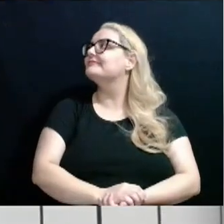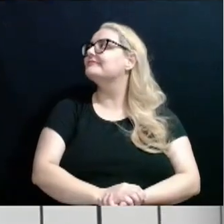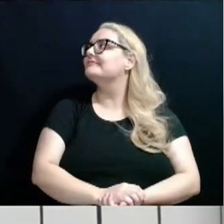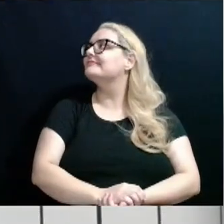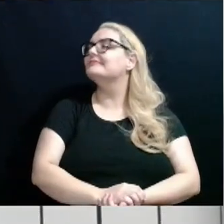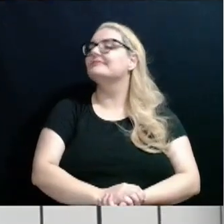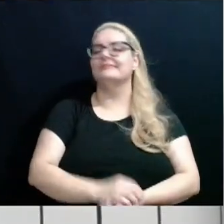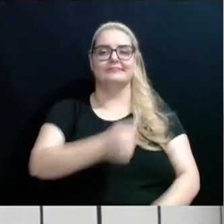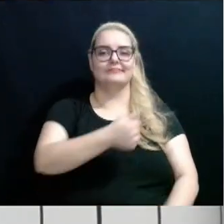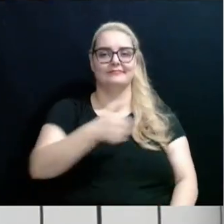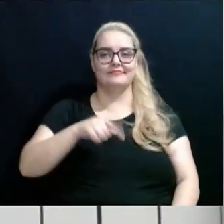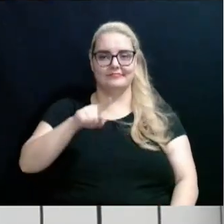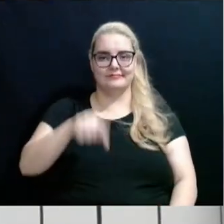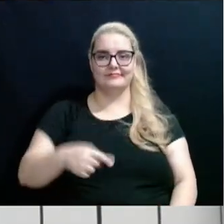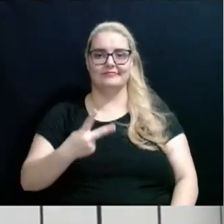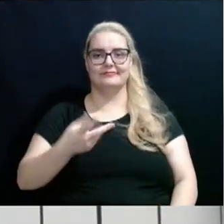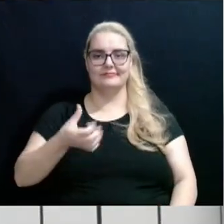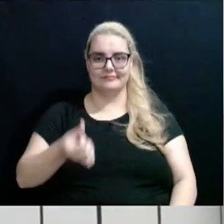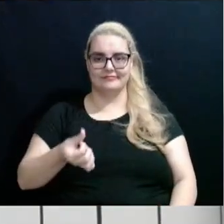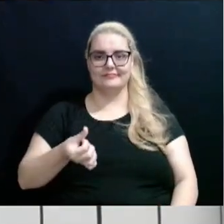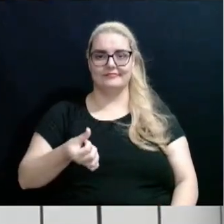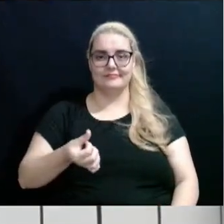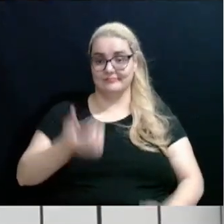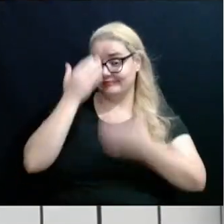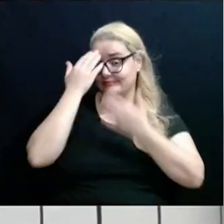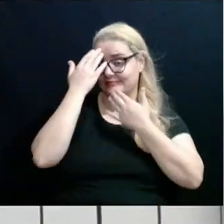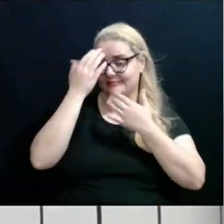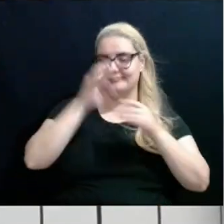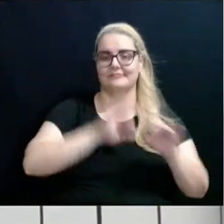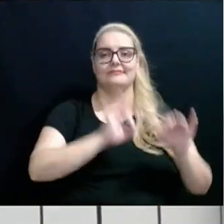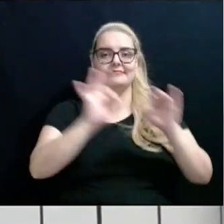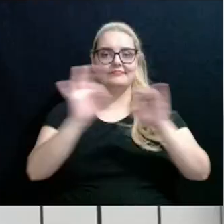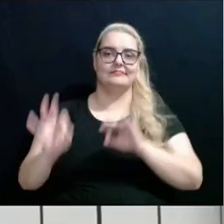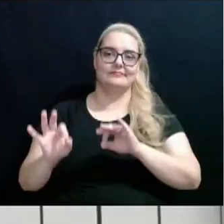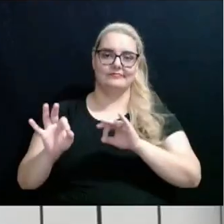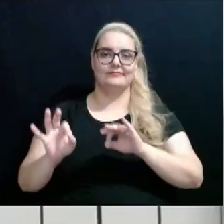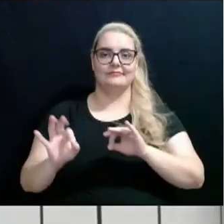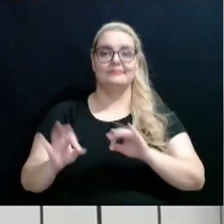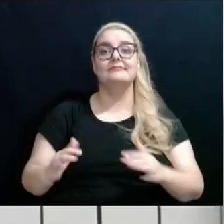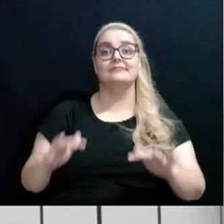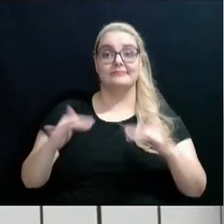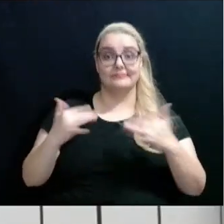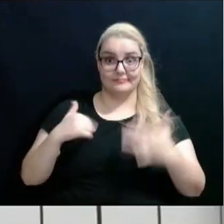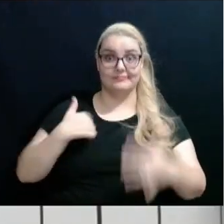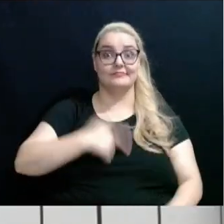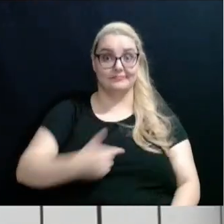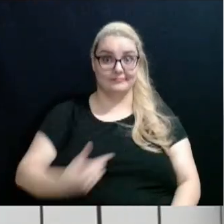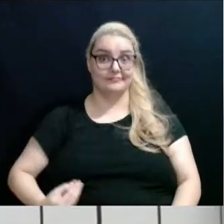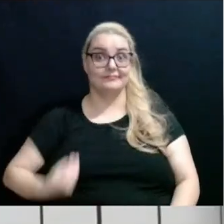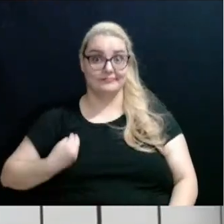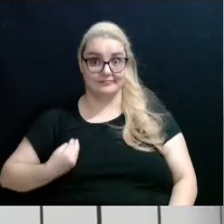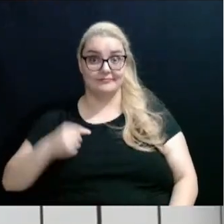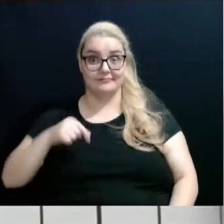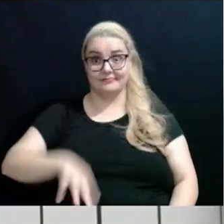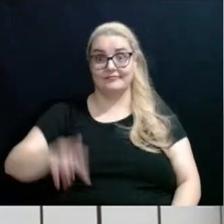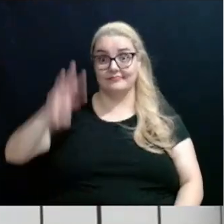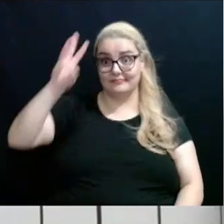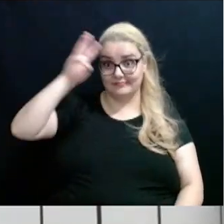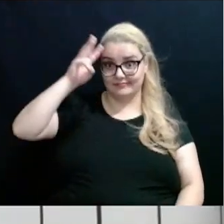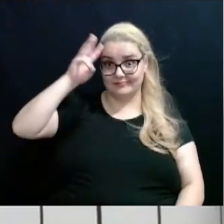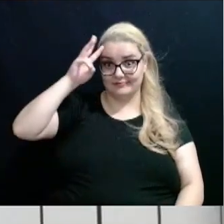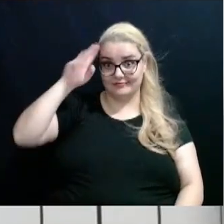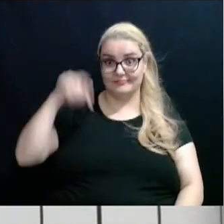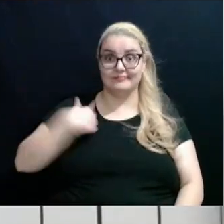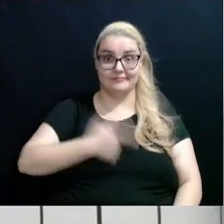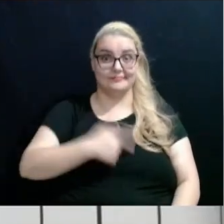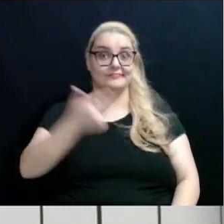12:00 mais 26 minutos. Muito obrigado pela sua companhia, pela sua audiência. Estamos ao vivo nesta terça-feira. A gente segue